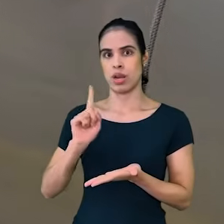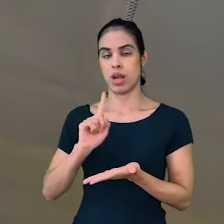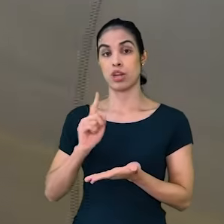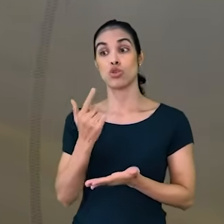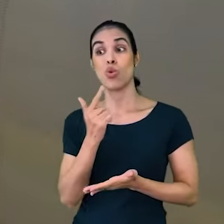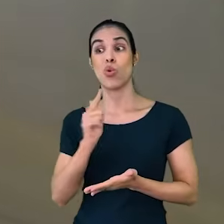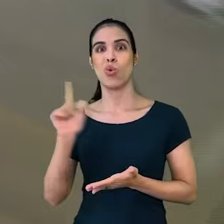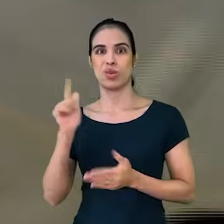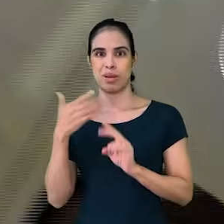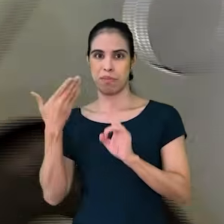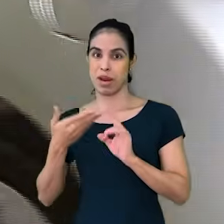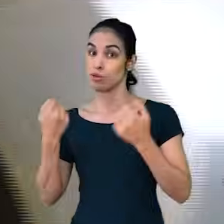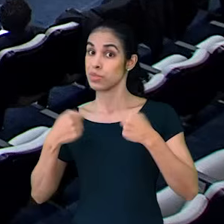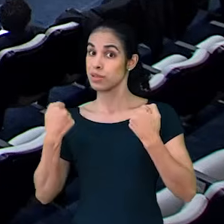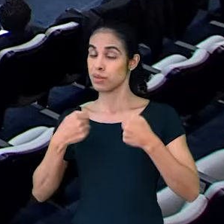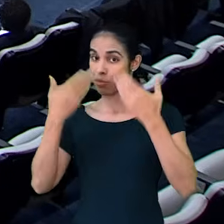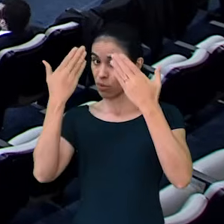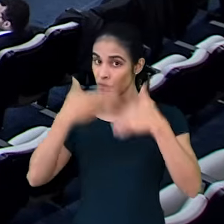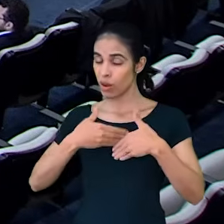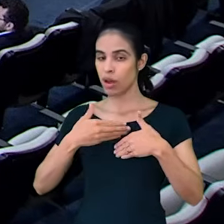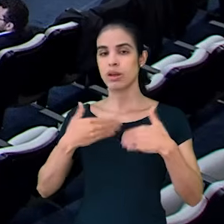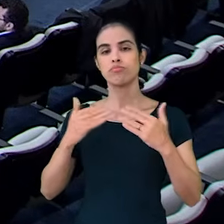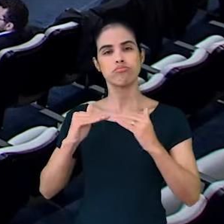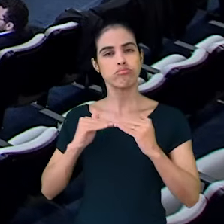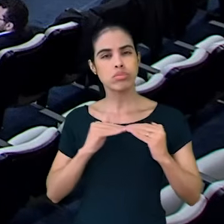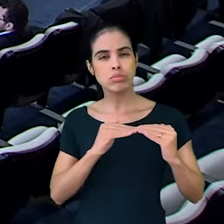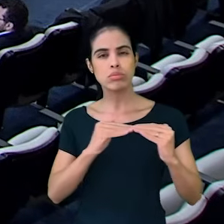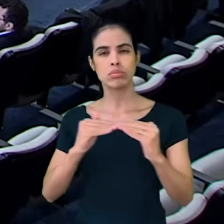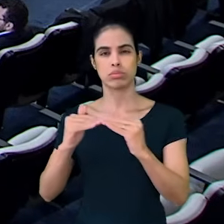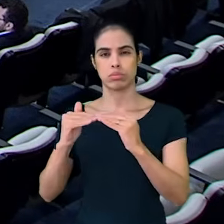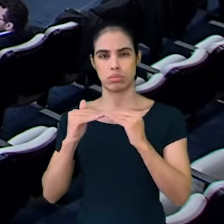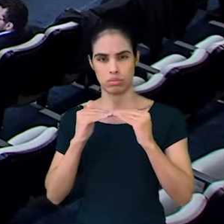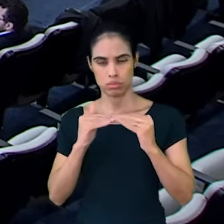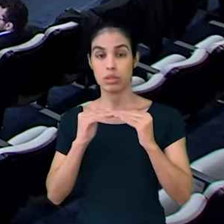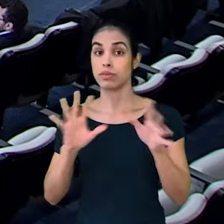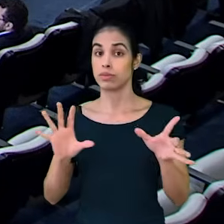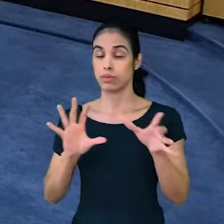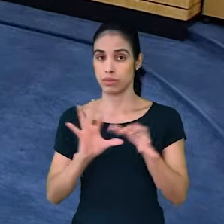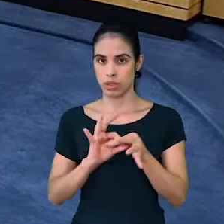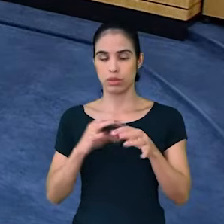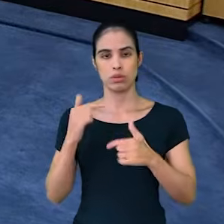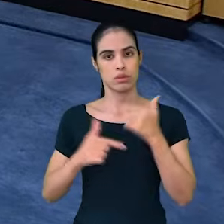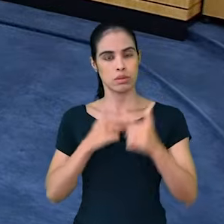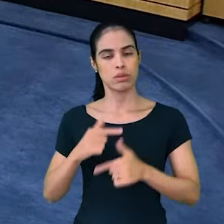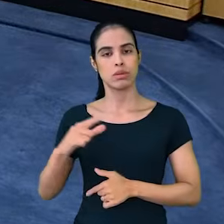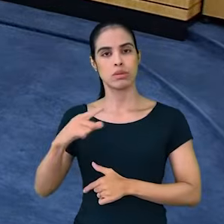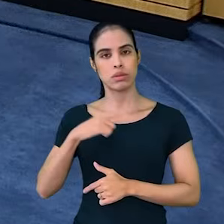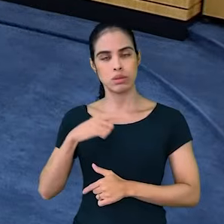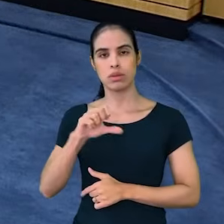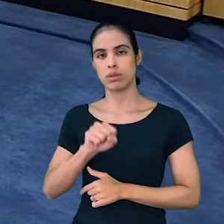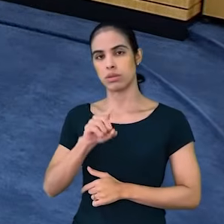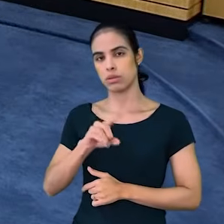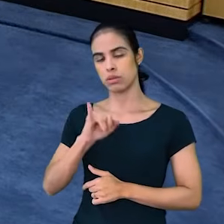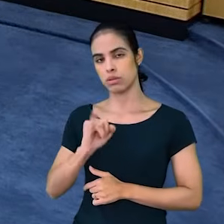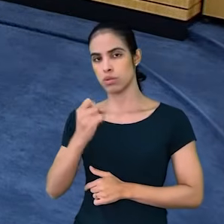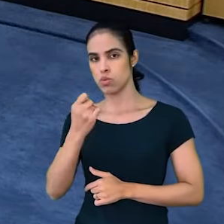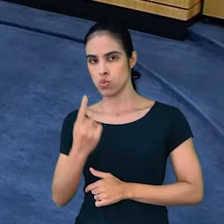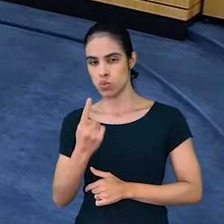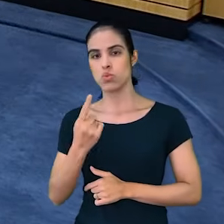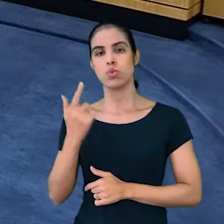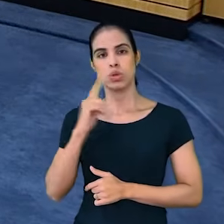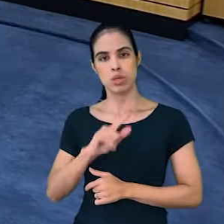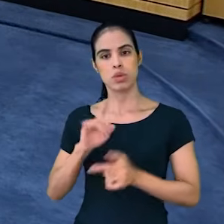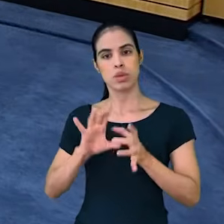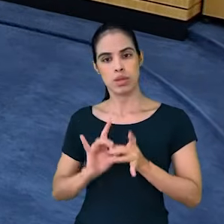ser efetivamente comprovada. Assim, por unanimidade, além do reconhecimento do vínculo de emprego, a SDI